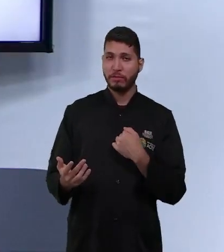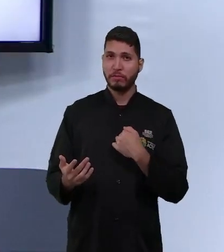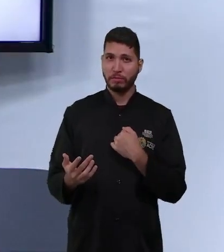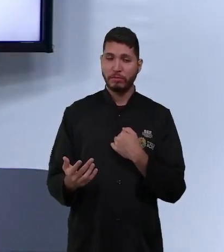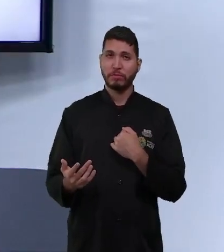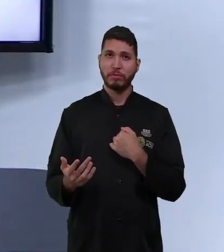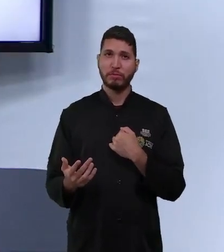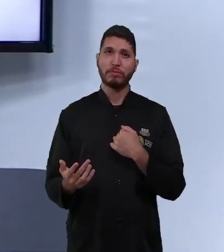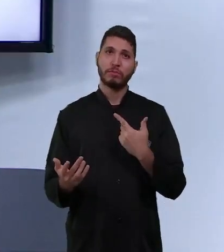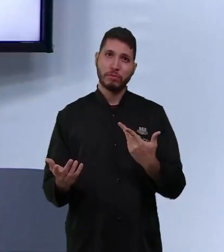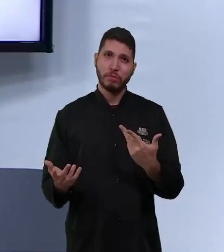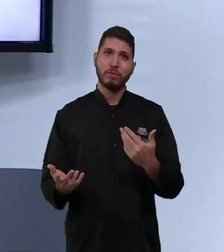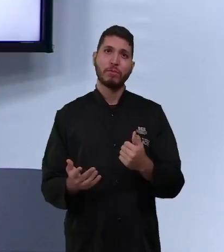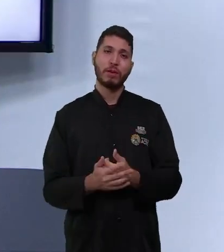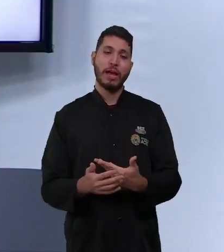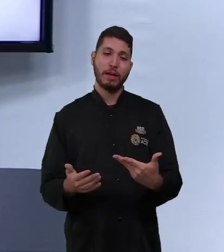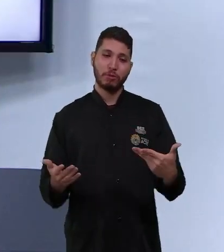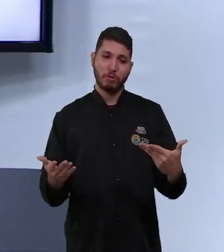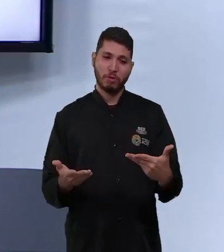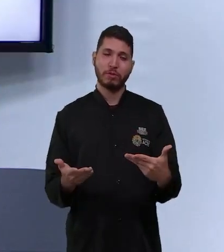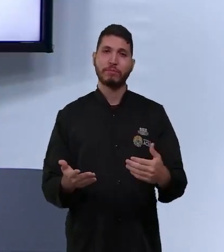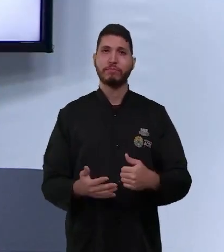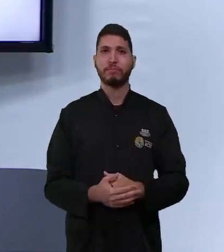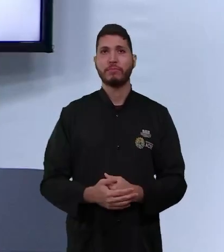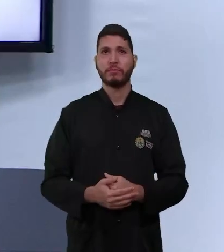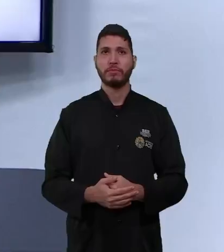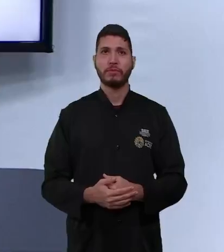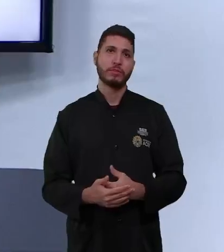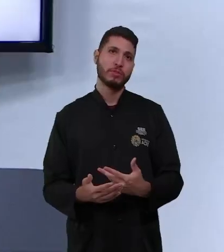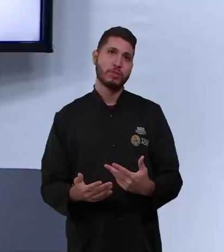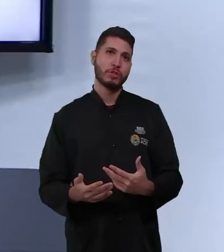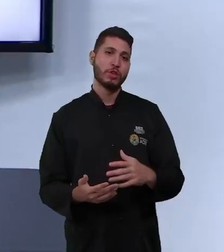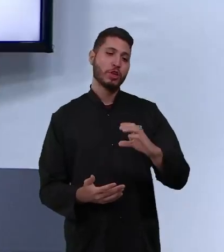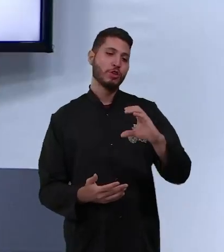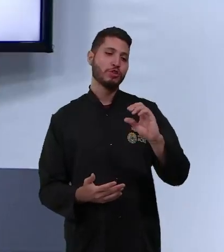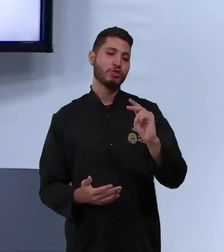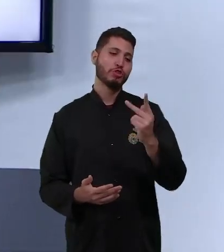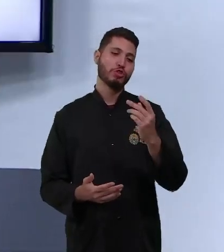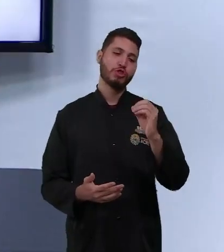Ou um fenômeno da natureza. Chove neste momento.